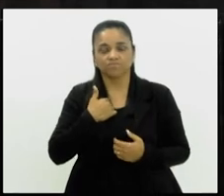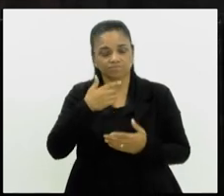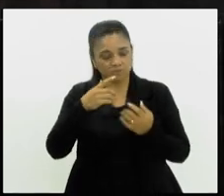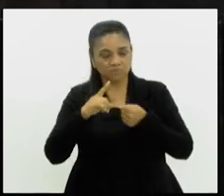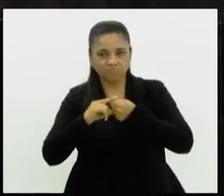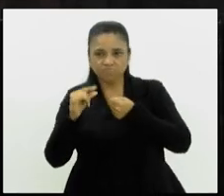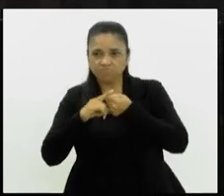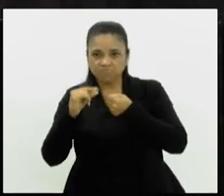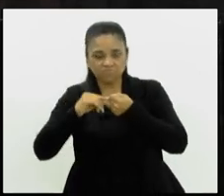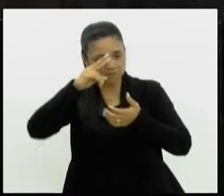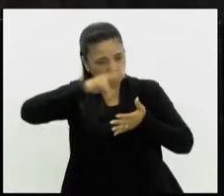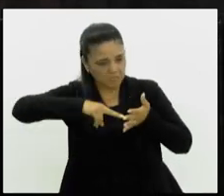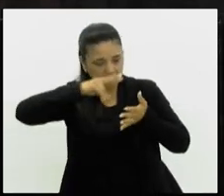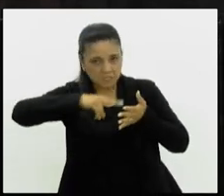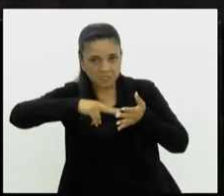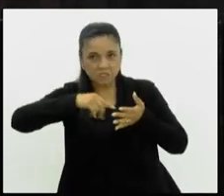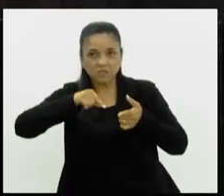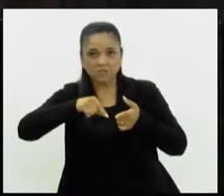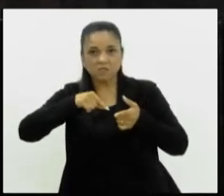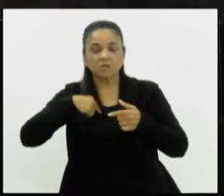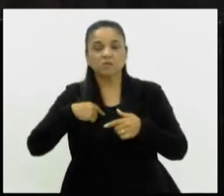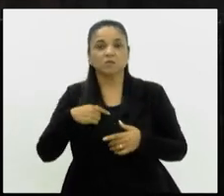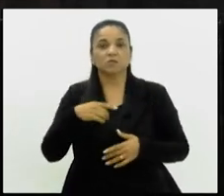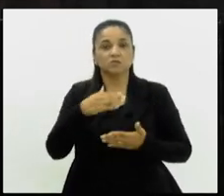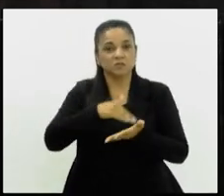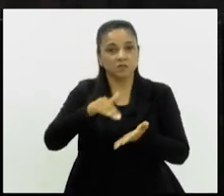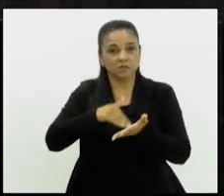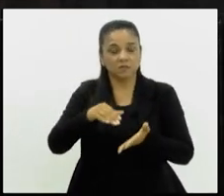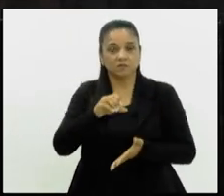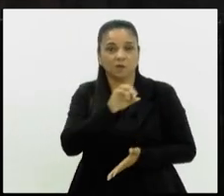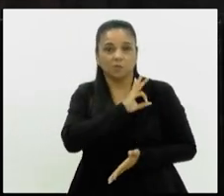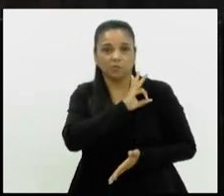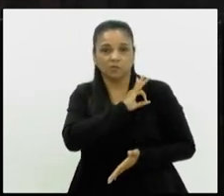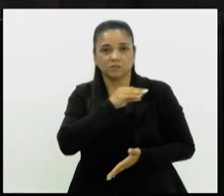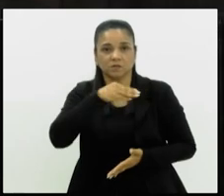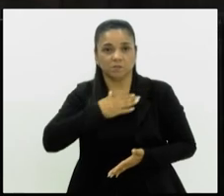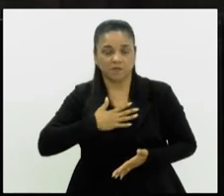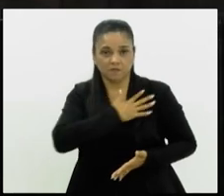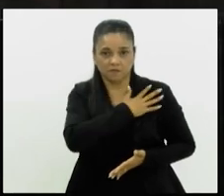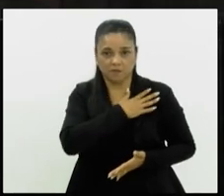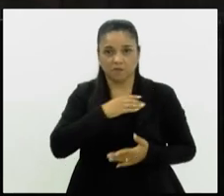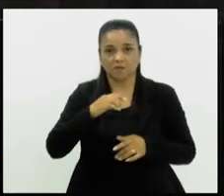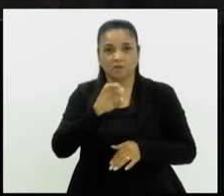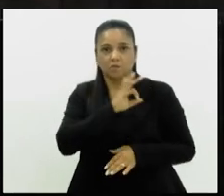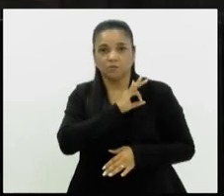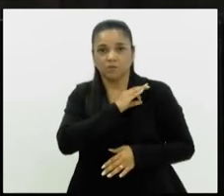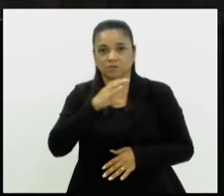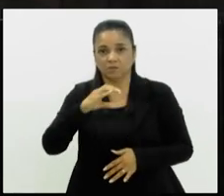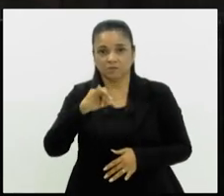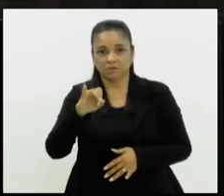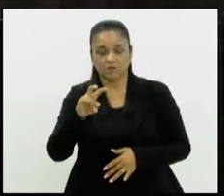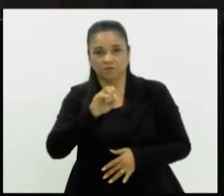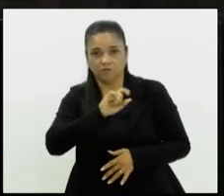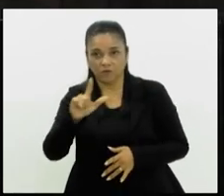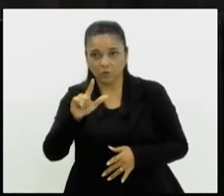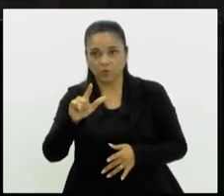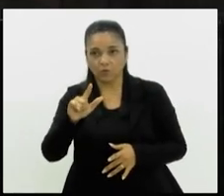os secretários da Polícia Militar e da Polícia Civil, para nomear